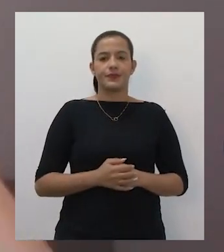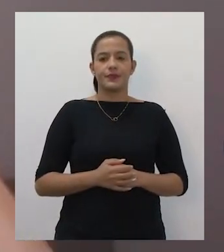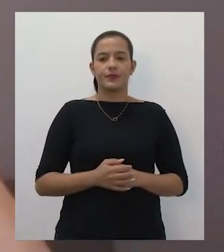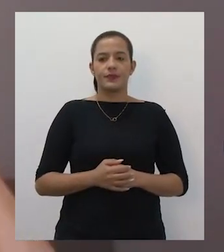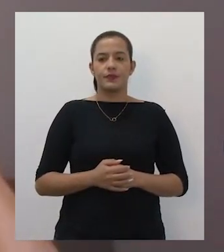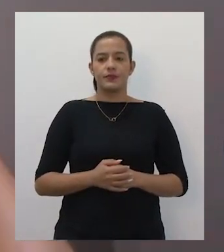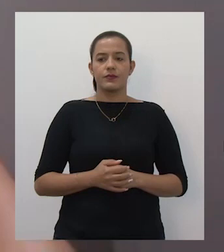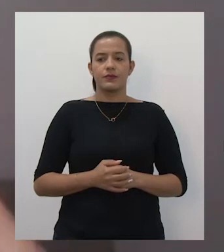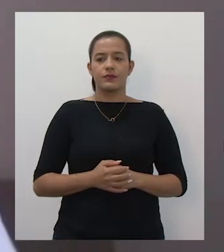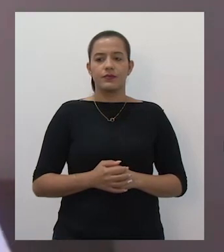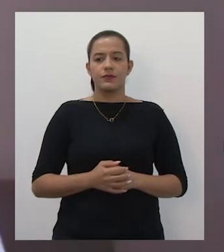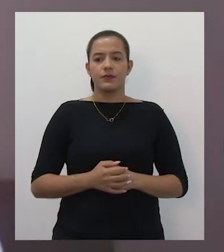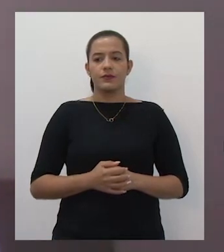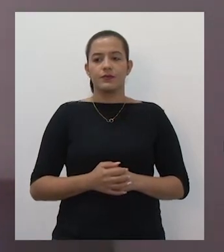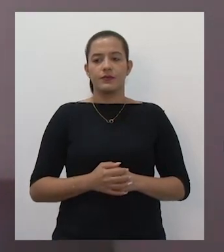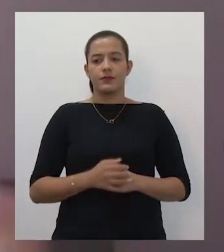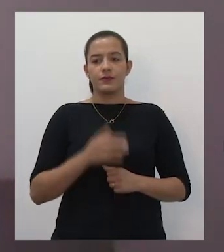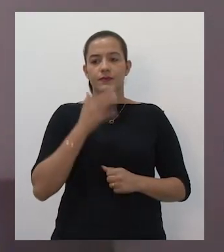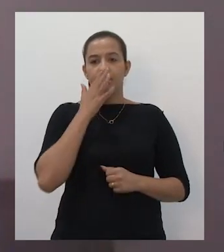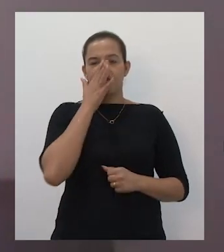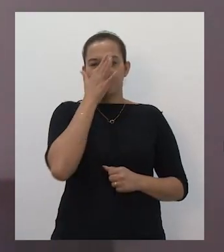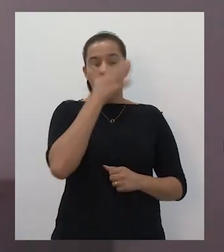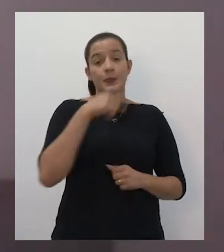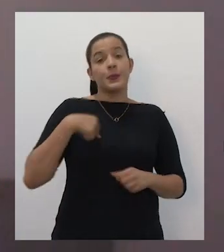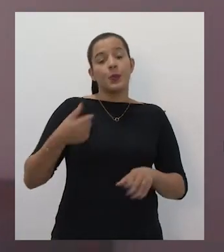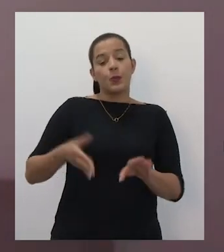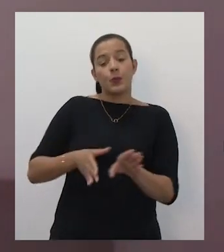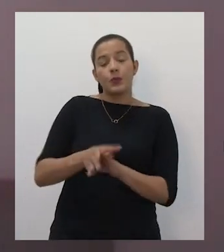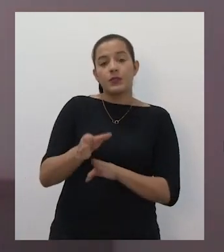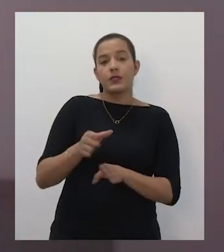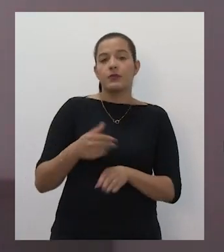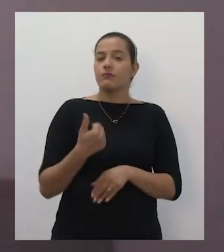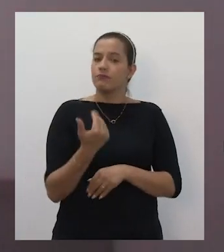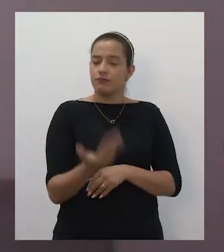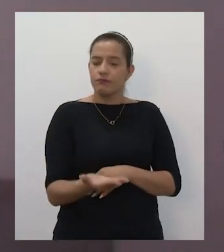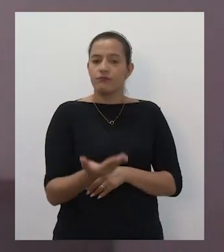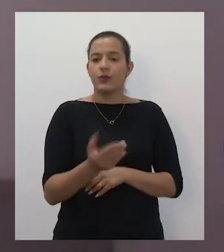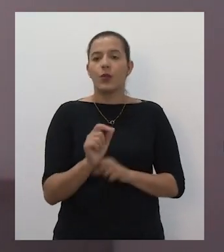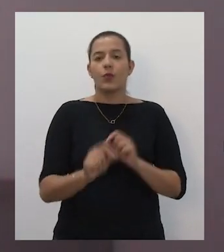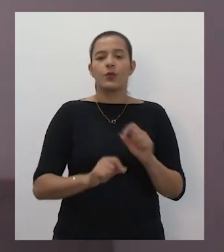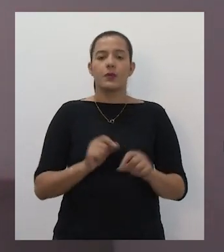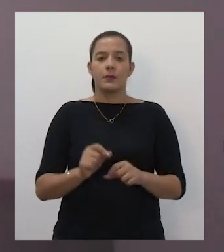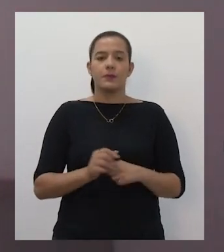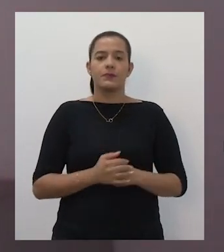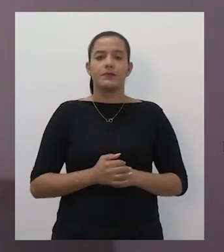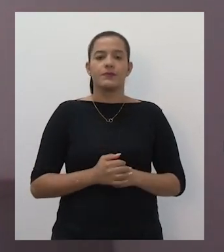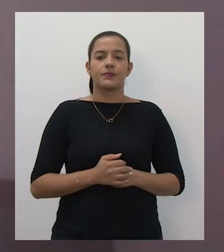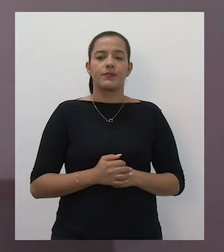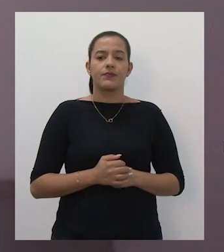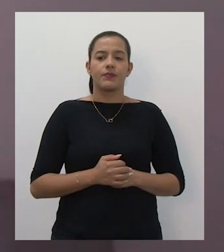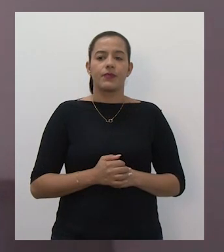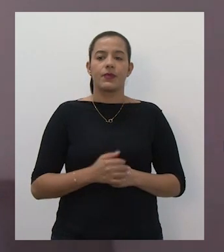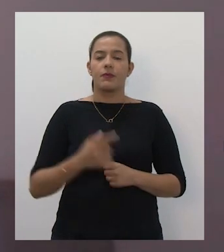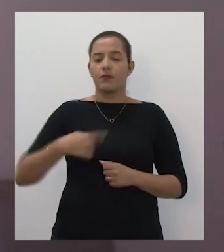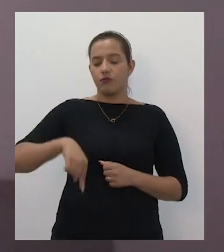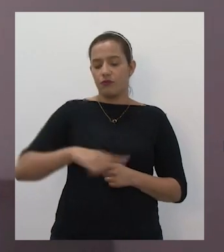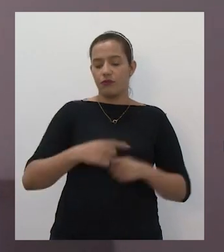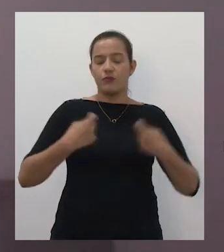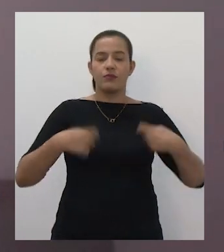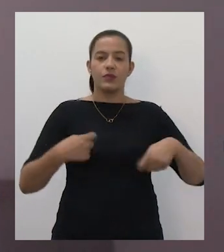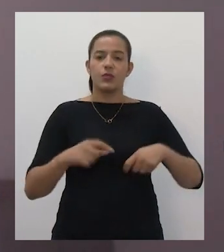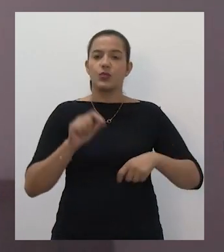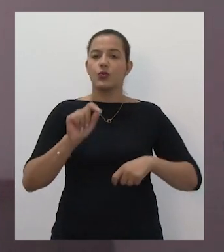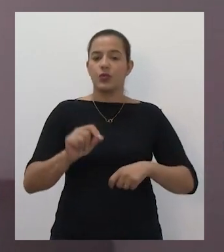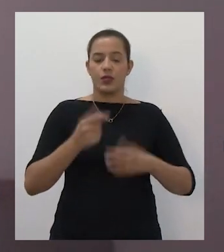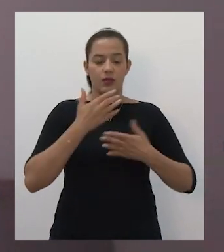que um conselho que eu daria seria para a gente ter calma para se